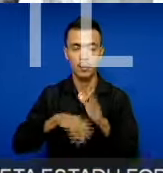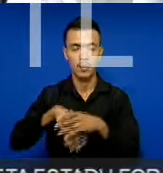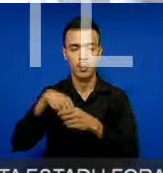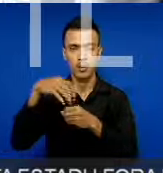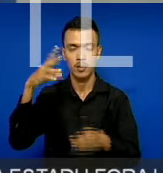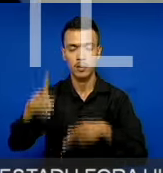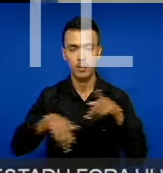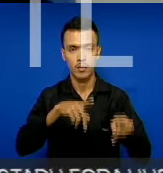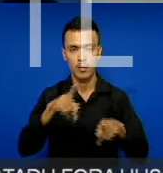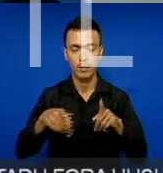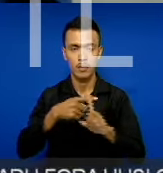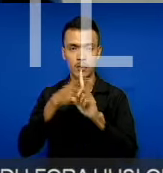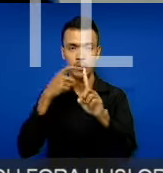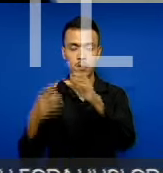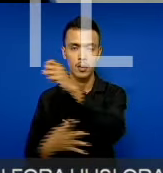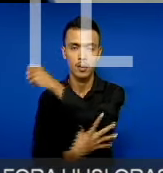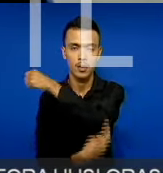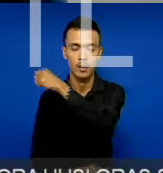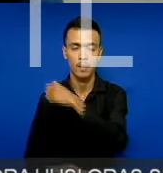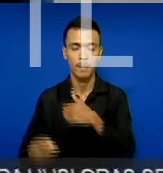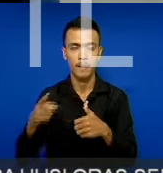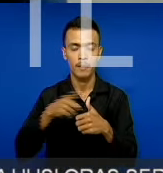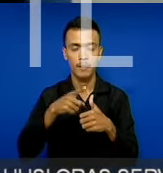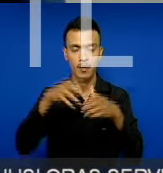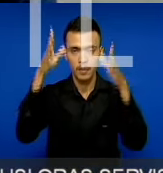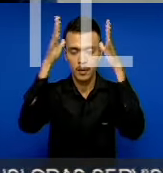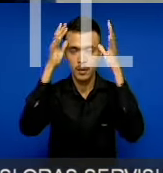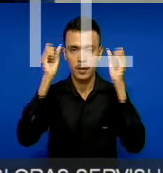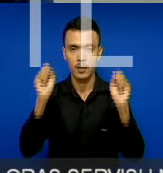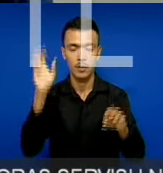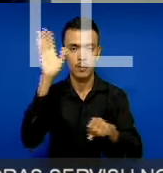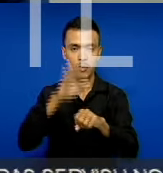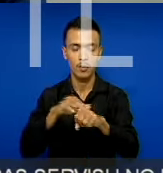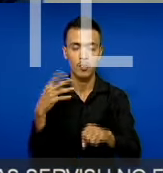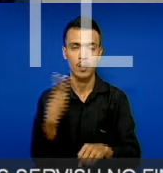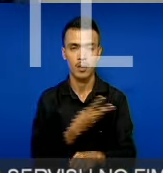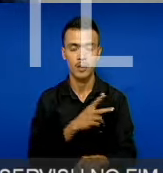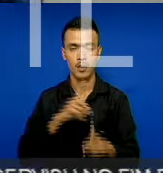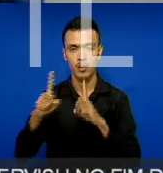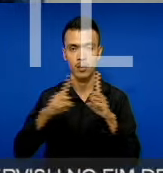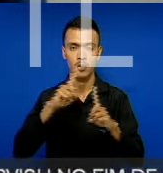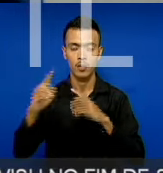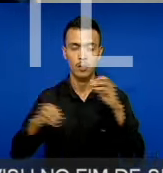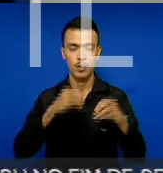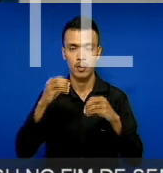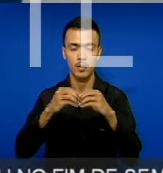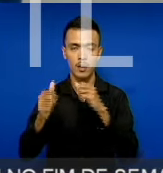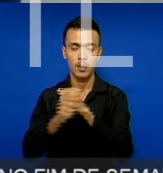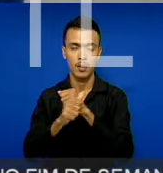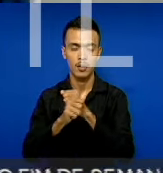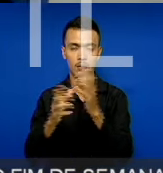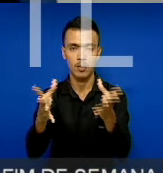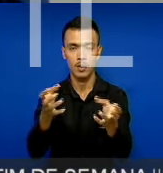mukit. Pronto, né, primeiro presidente Boruame, com ali o assunto se não é que liga para o Liu para interesse para a União, interesse